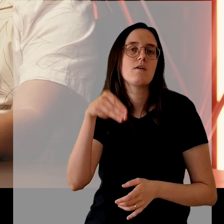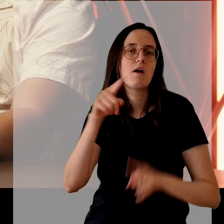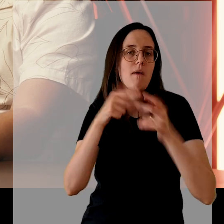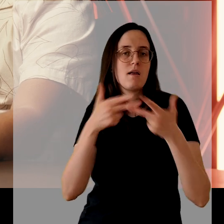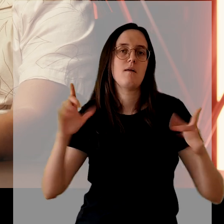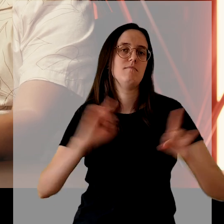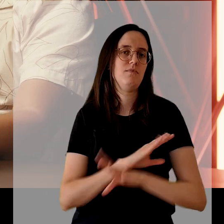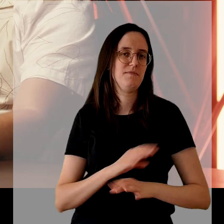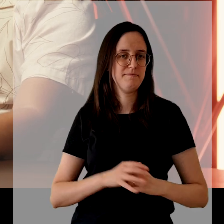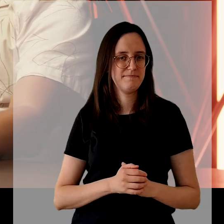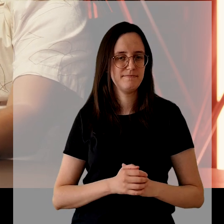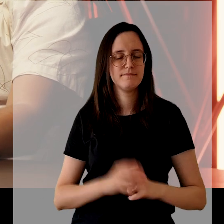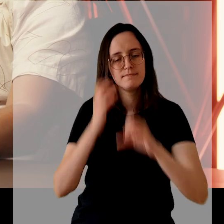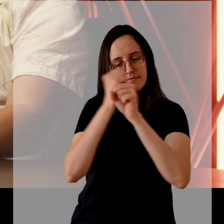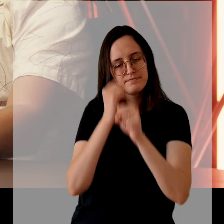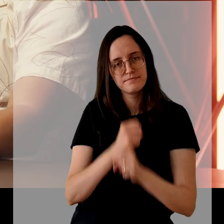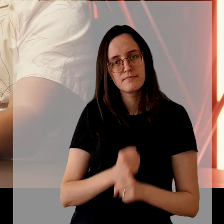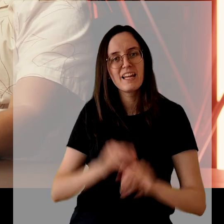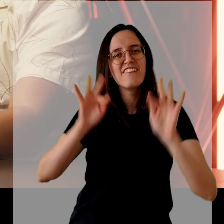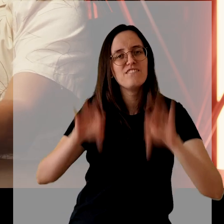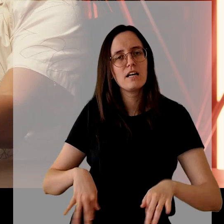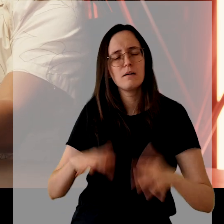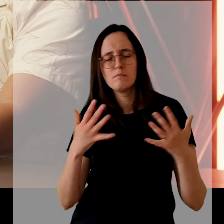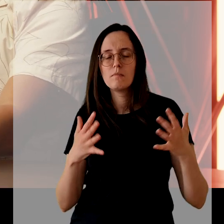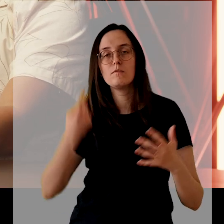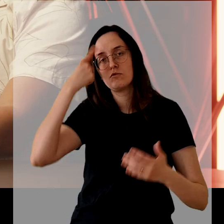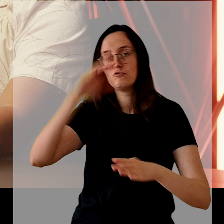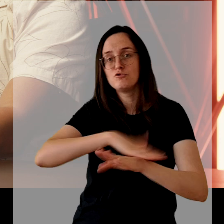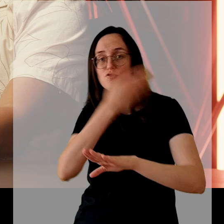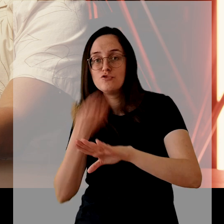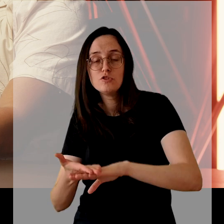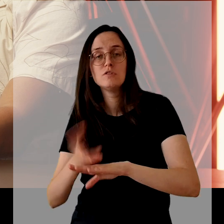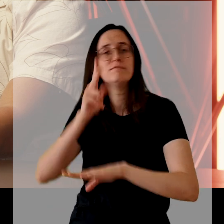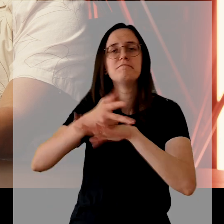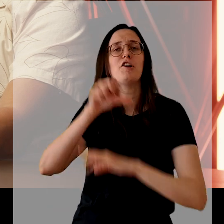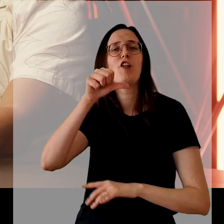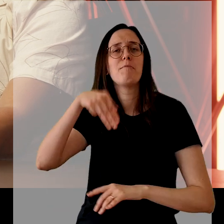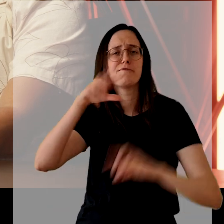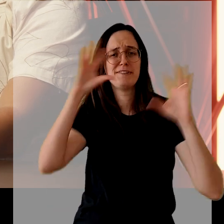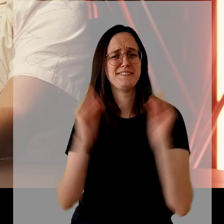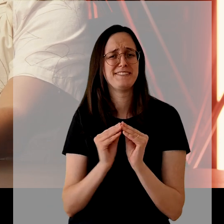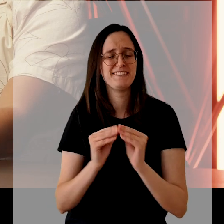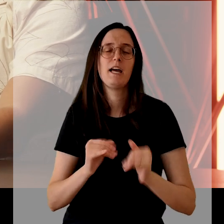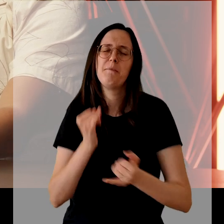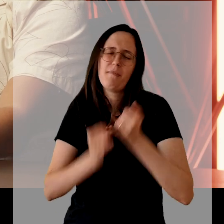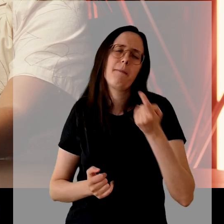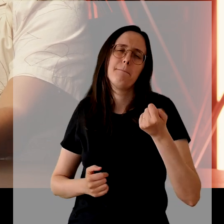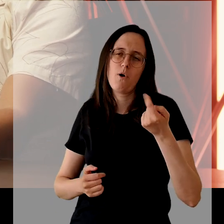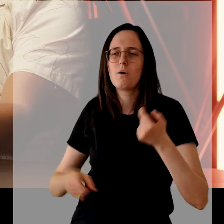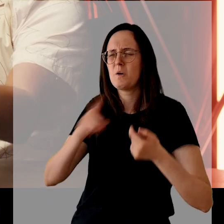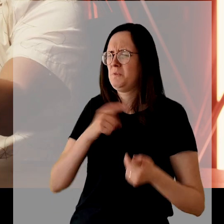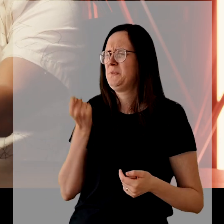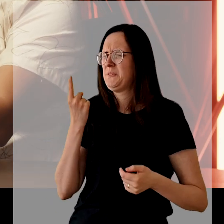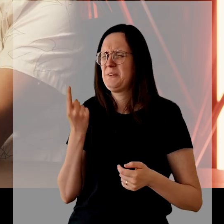material finalizado, né? O cálculo do material finalizado por diária de filmagem. Pode parecer pouco